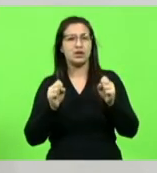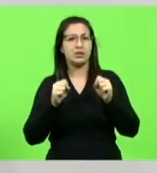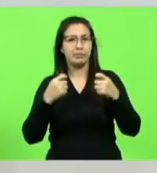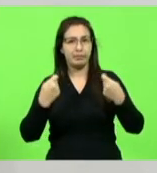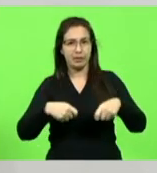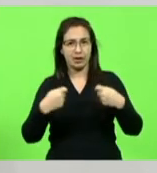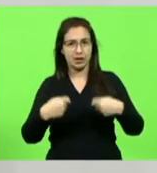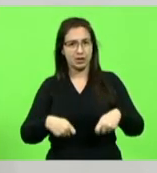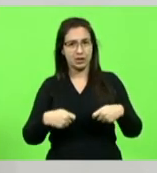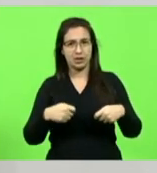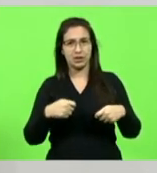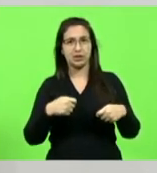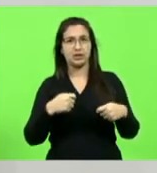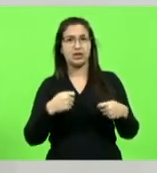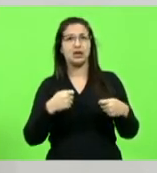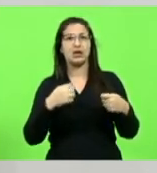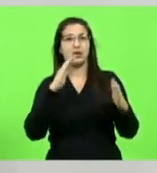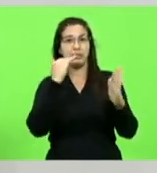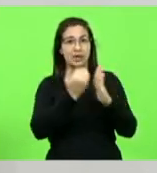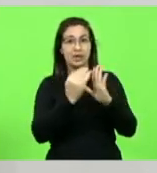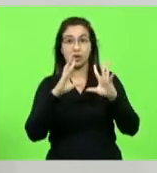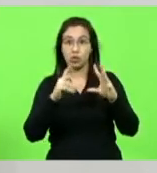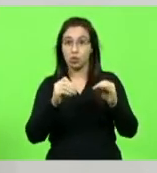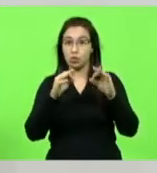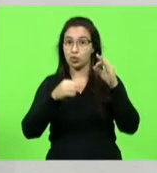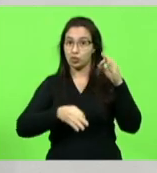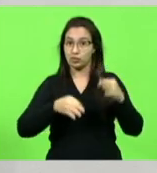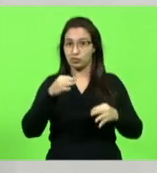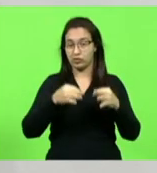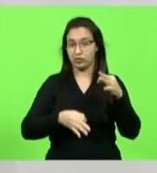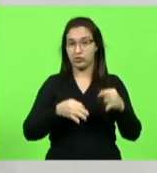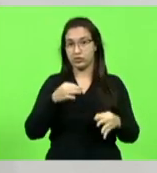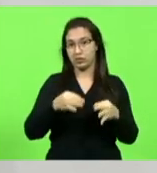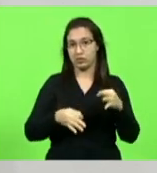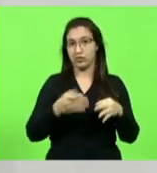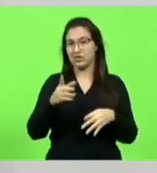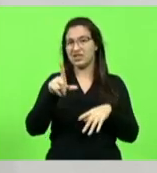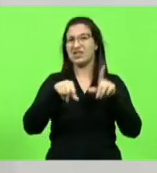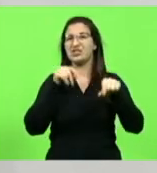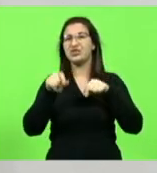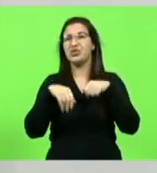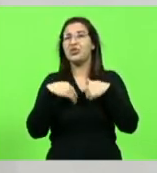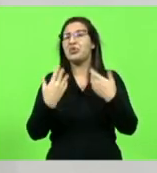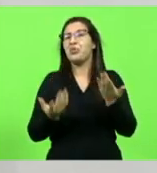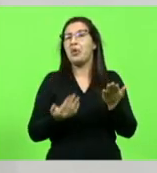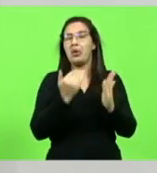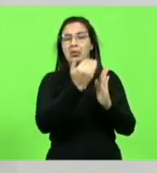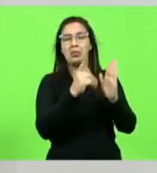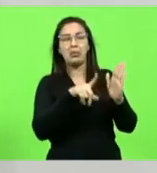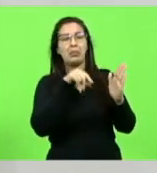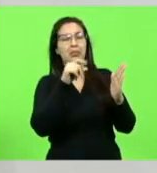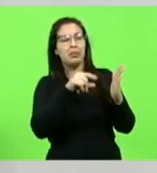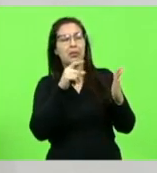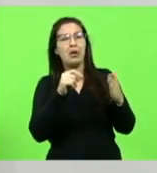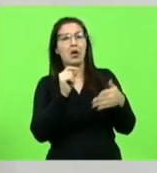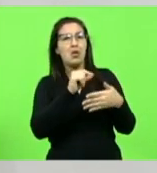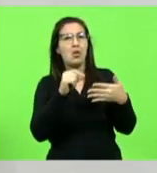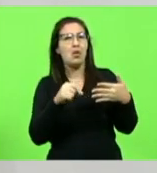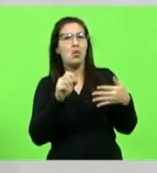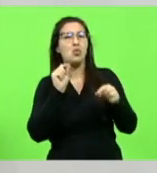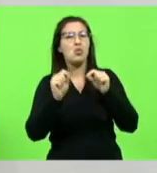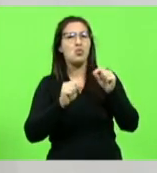decisão judicial. Você escolhe quais decisões judiciais você deve seguir e quais você não deve